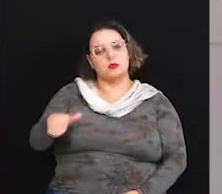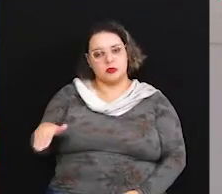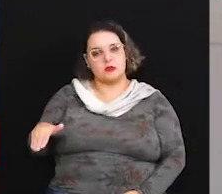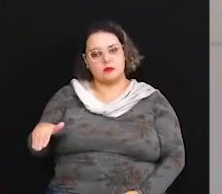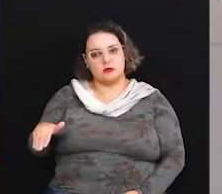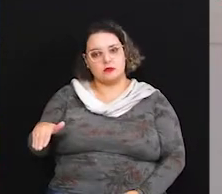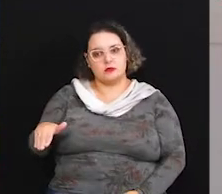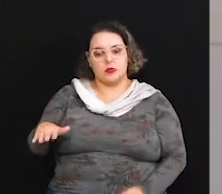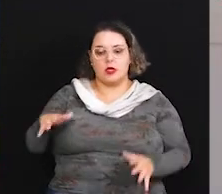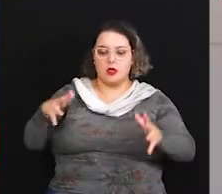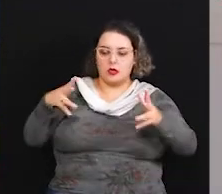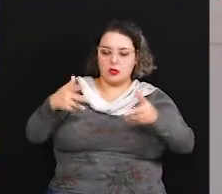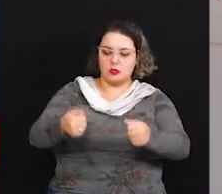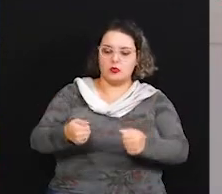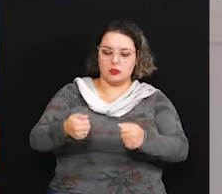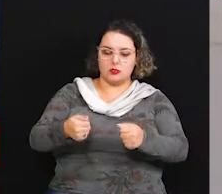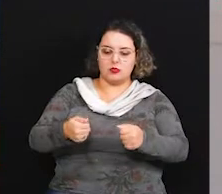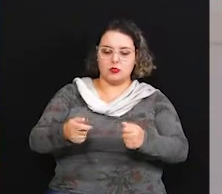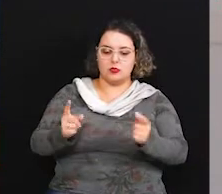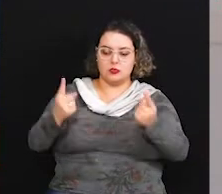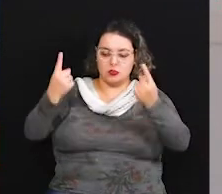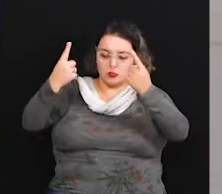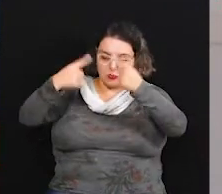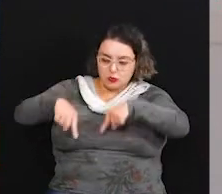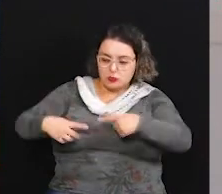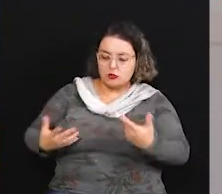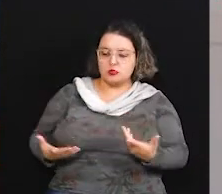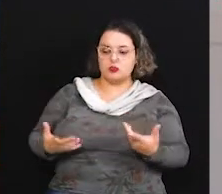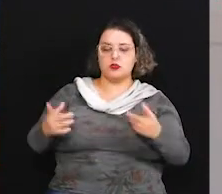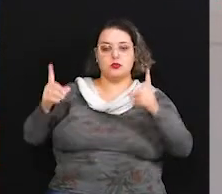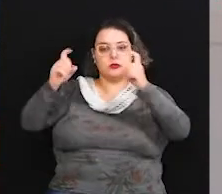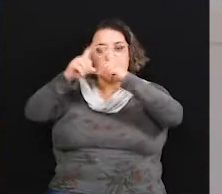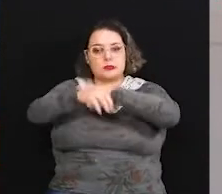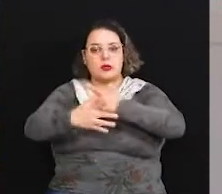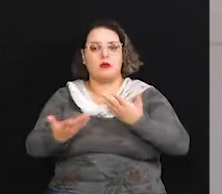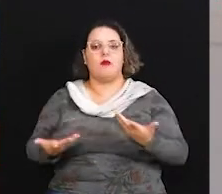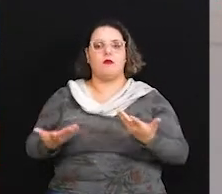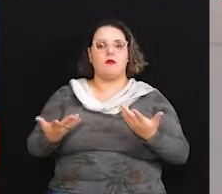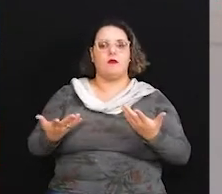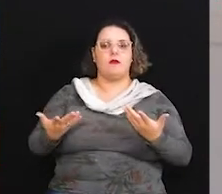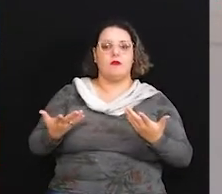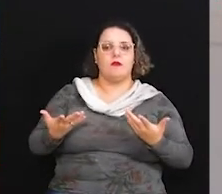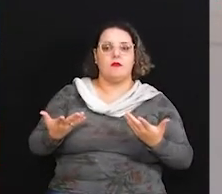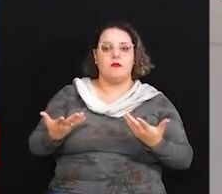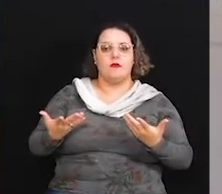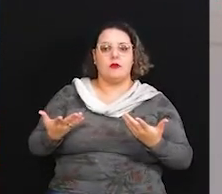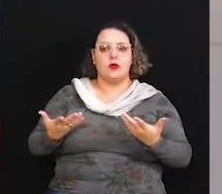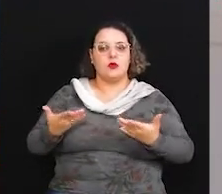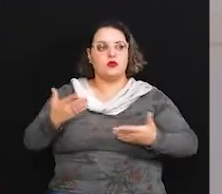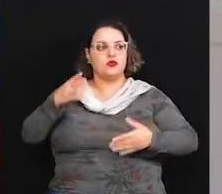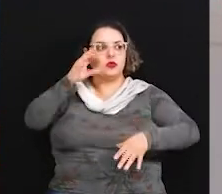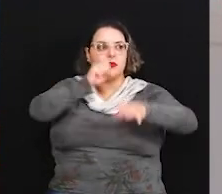a gente quer colocar aí todos desafios nos espaços para que a criança